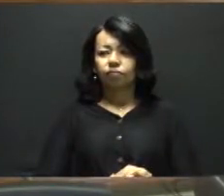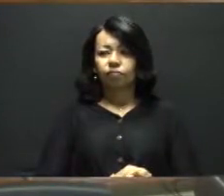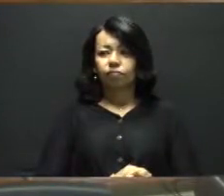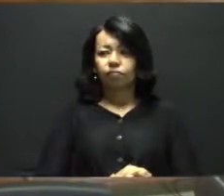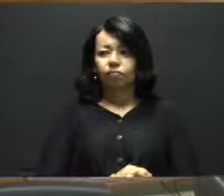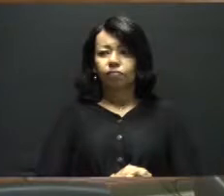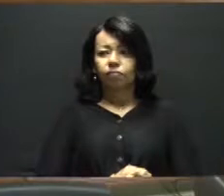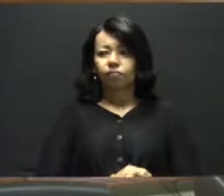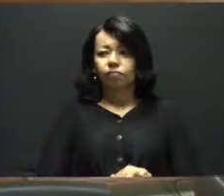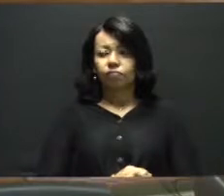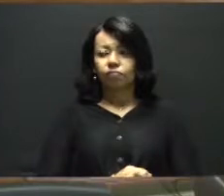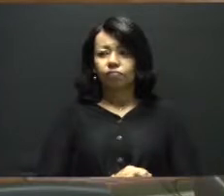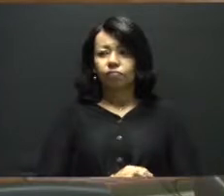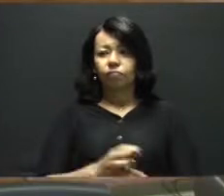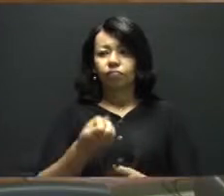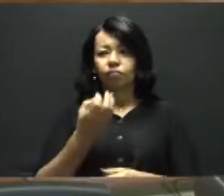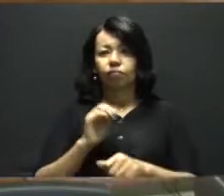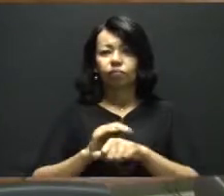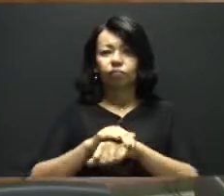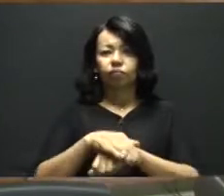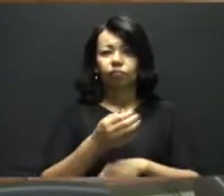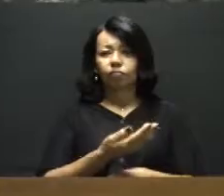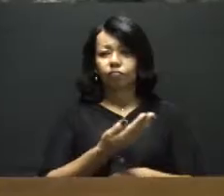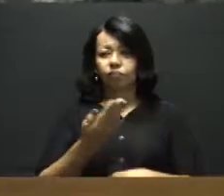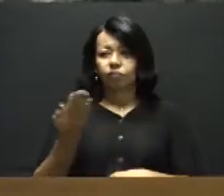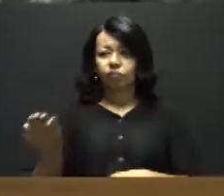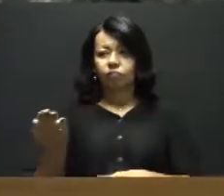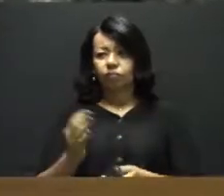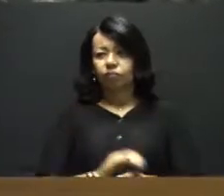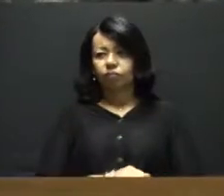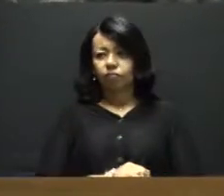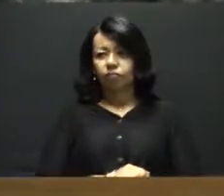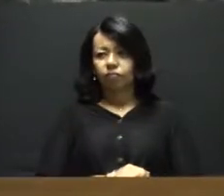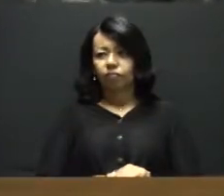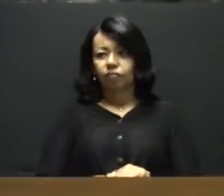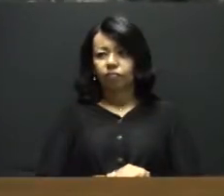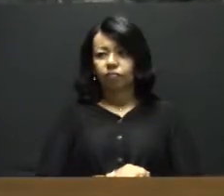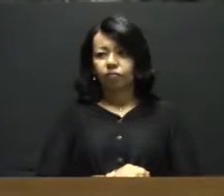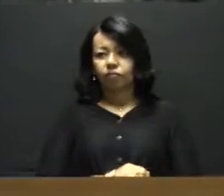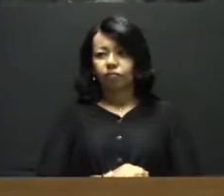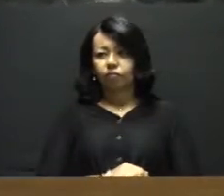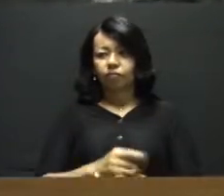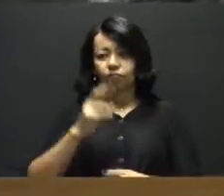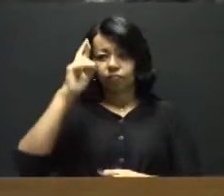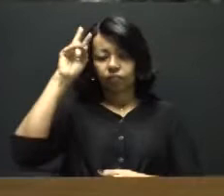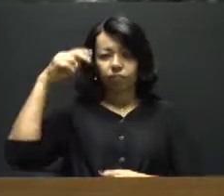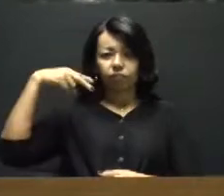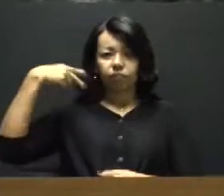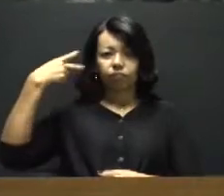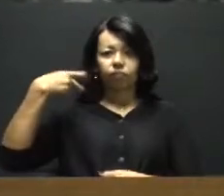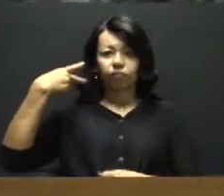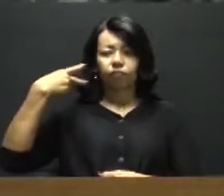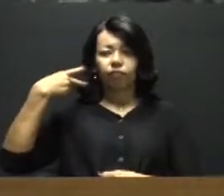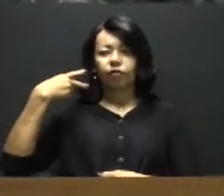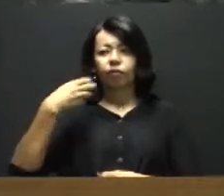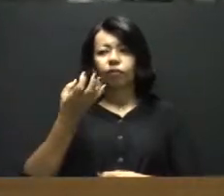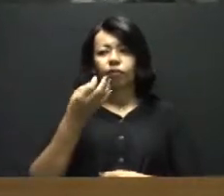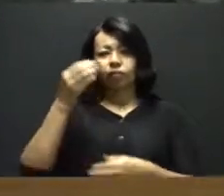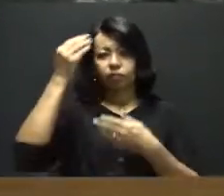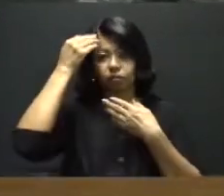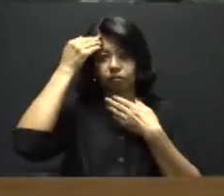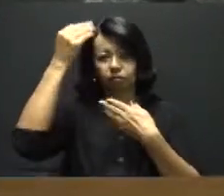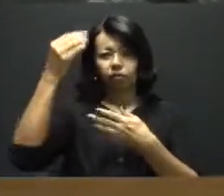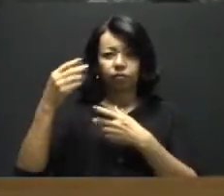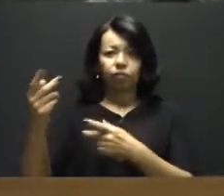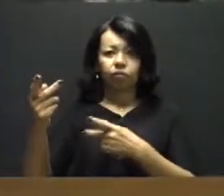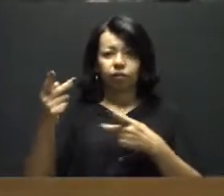boa noite a todos senhores vereadores quero agradecer a